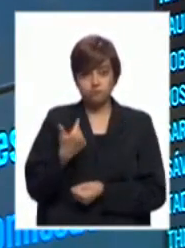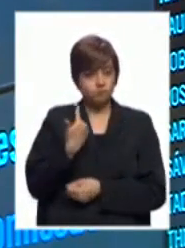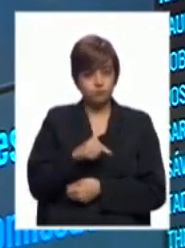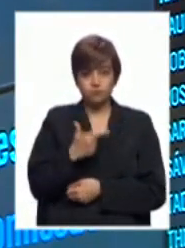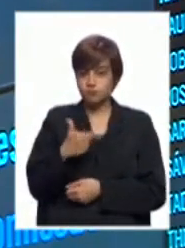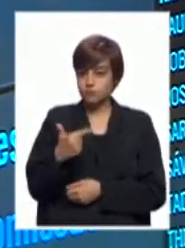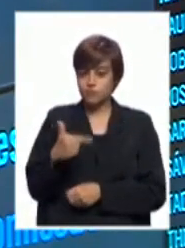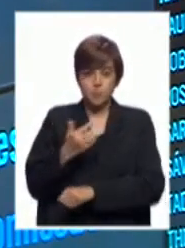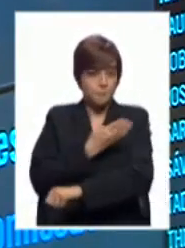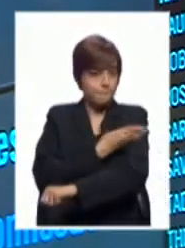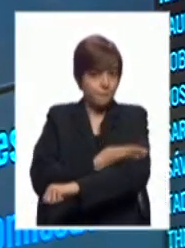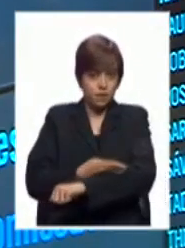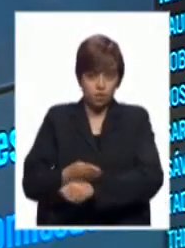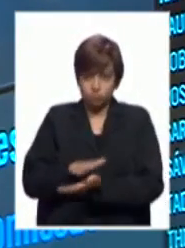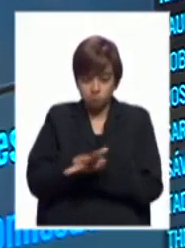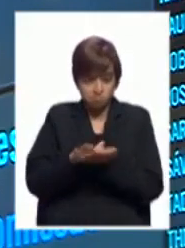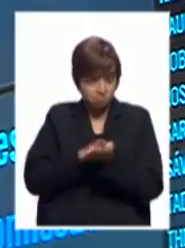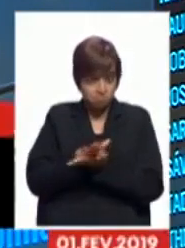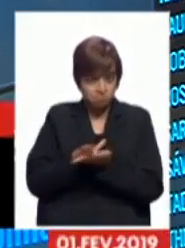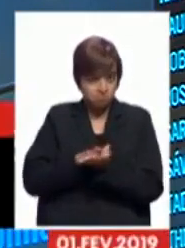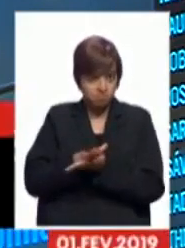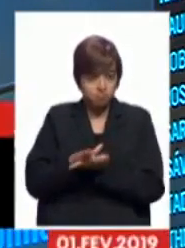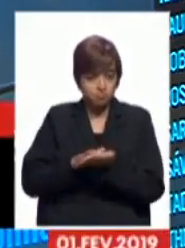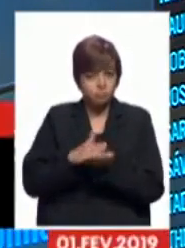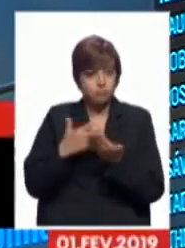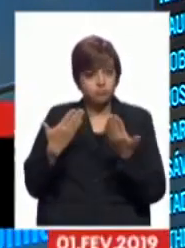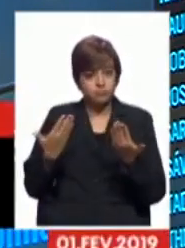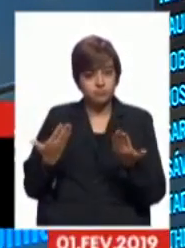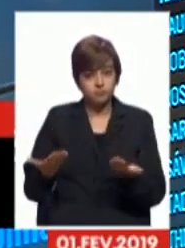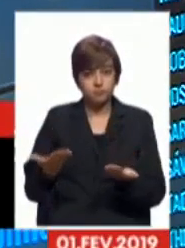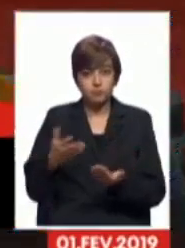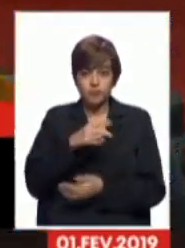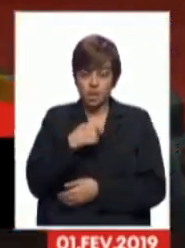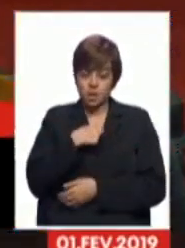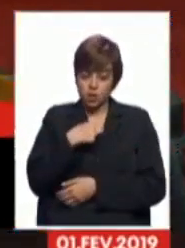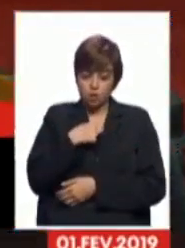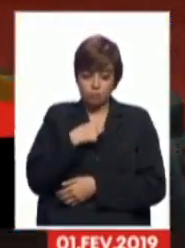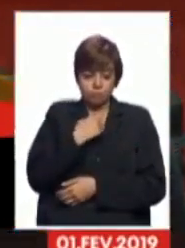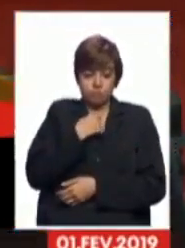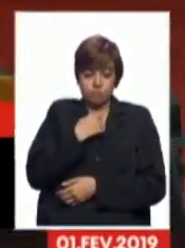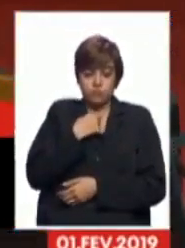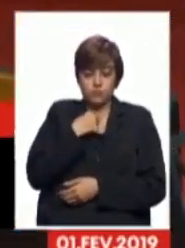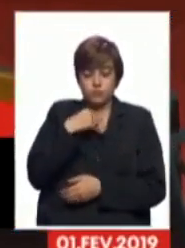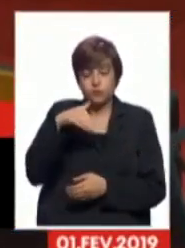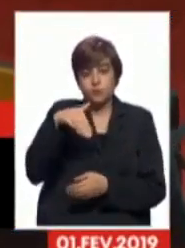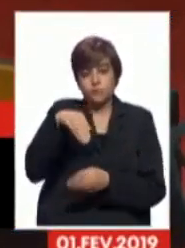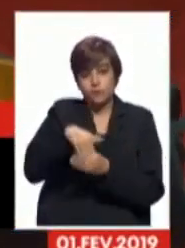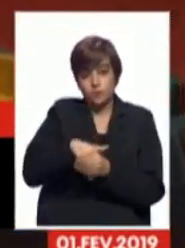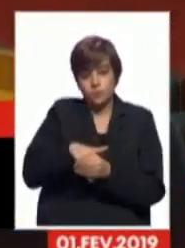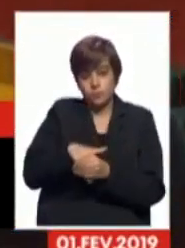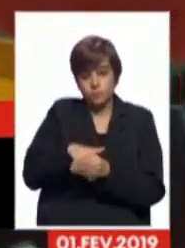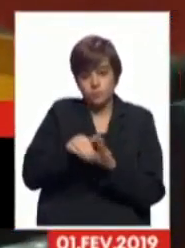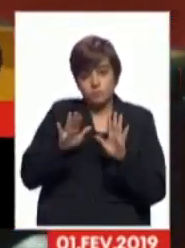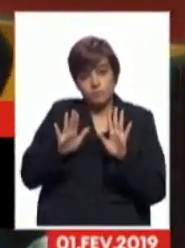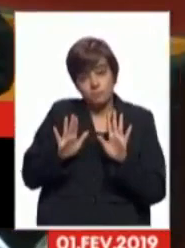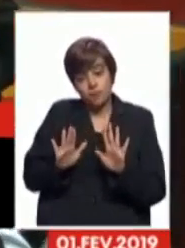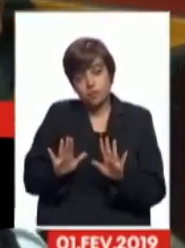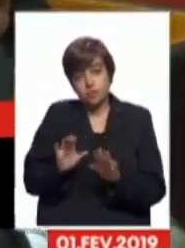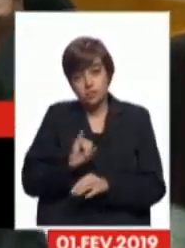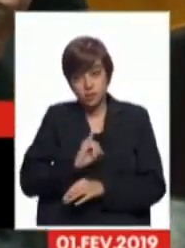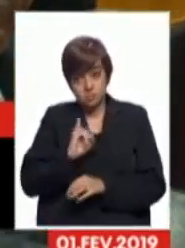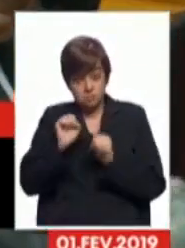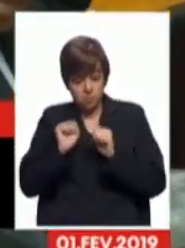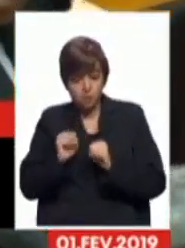não houve voto em branco. O presidente não vota, mas se tivesse votar, ia votar sim, né? Mas não pode agora. Né?